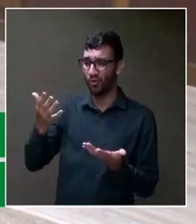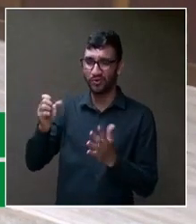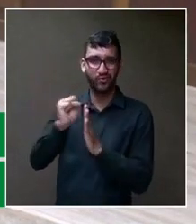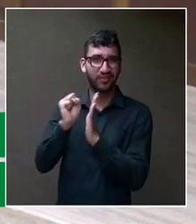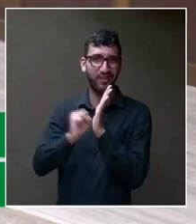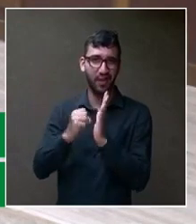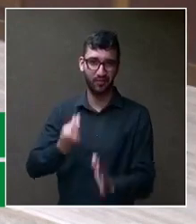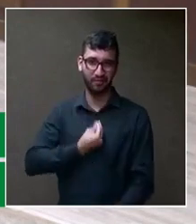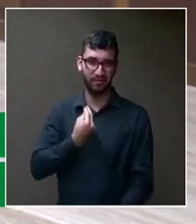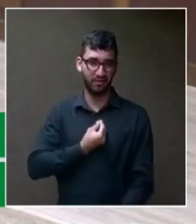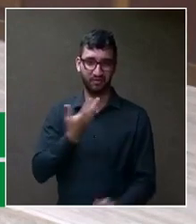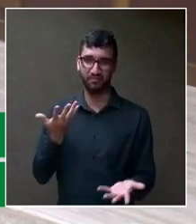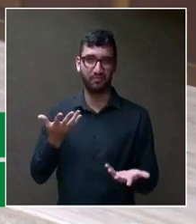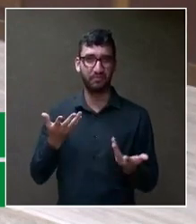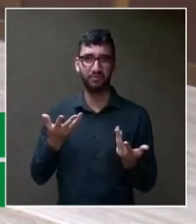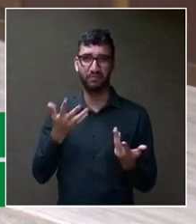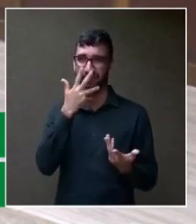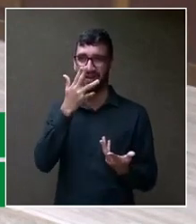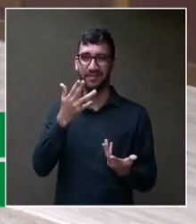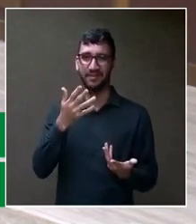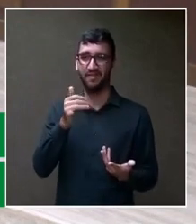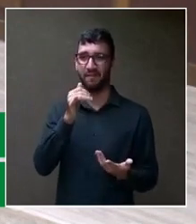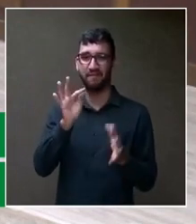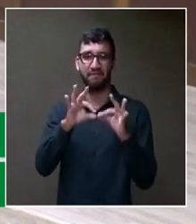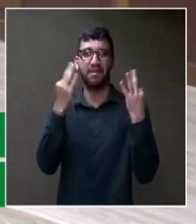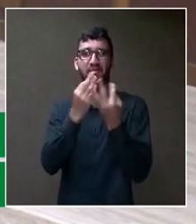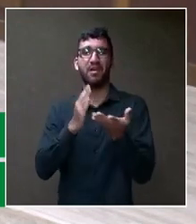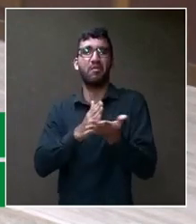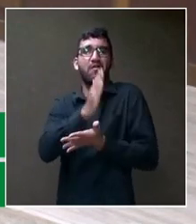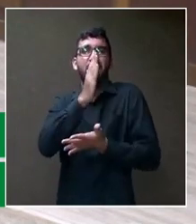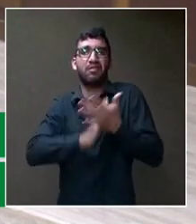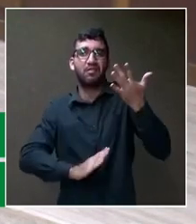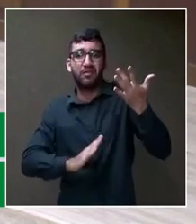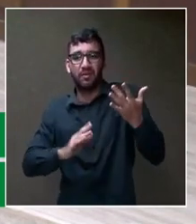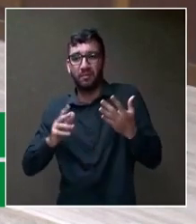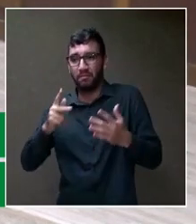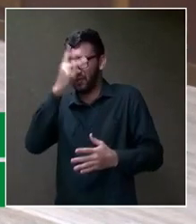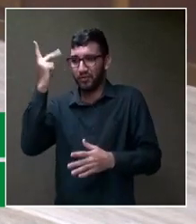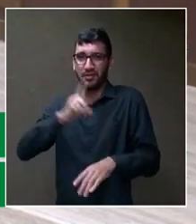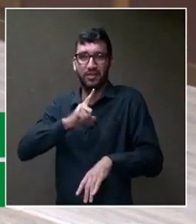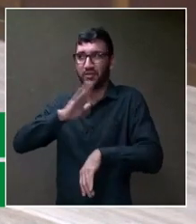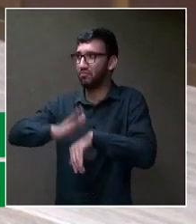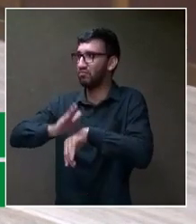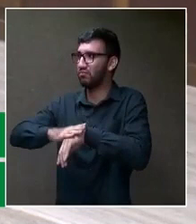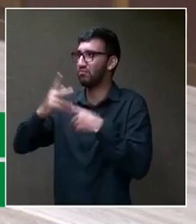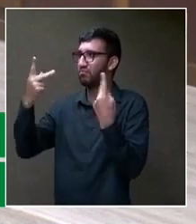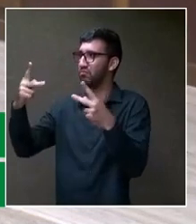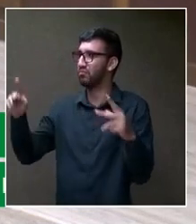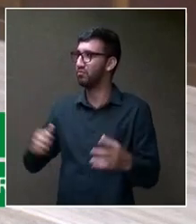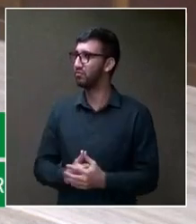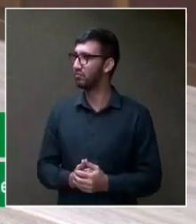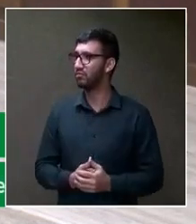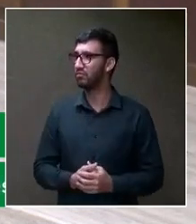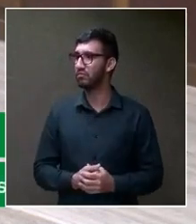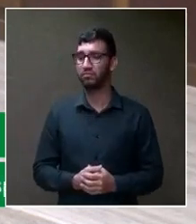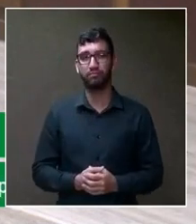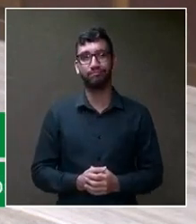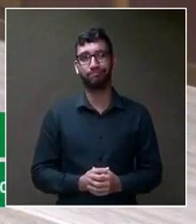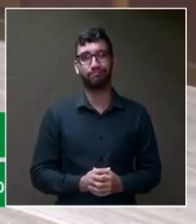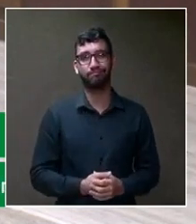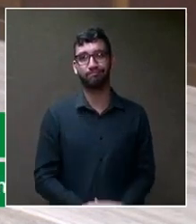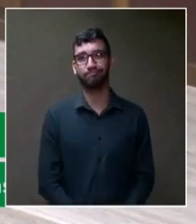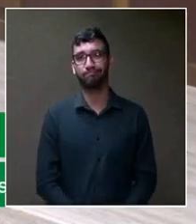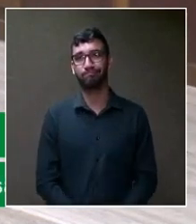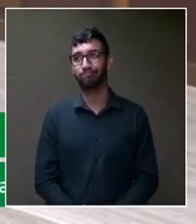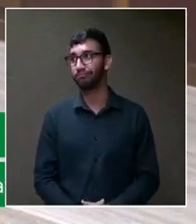gente vive, não tem esse negócio de aprovar ou não. A pessoa tem independência também para escolher, né? Ou